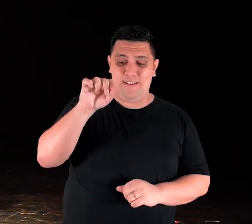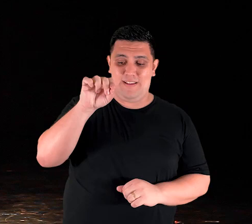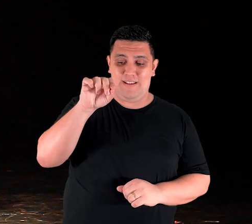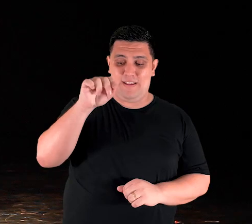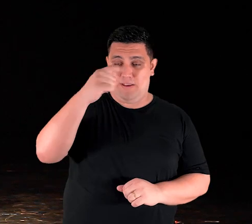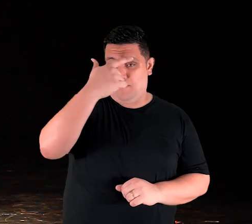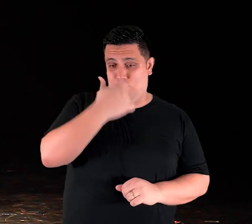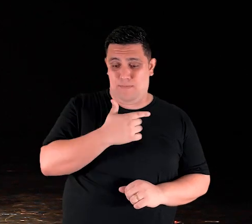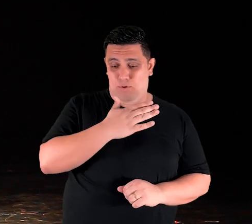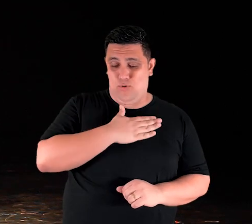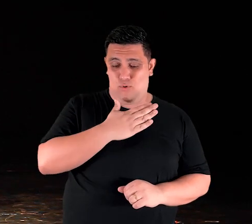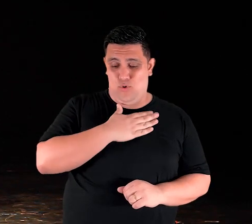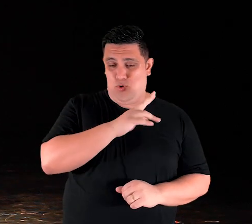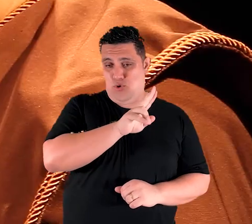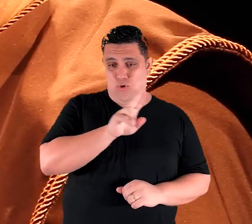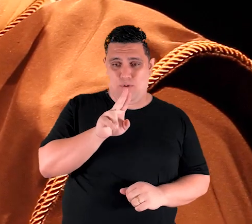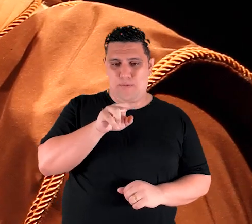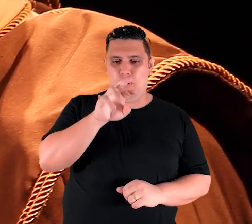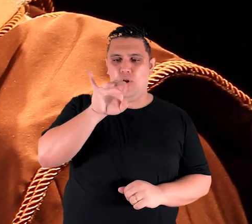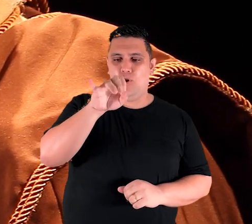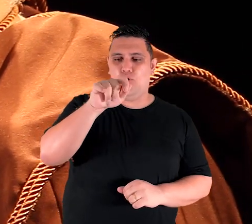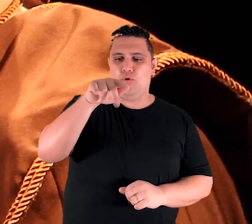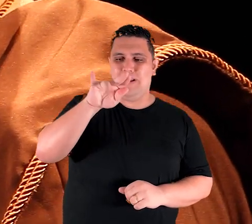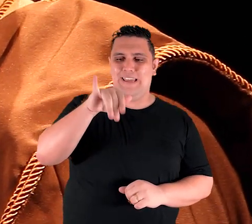como Joaquim da Silva Rabelo.